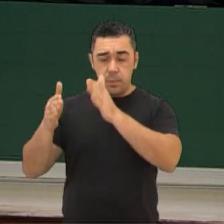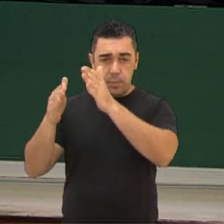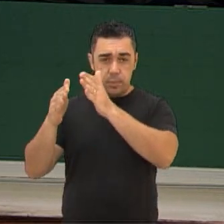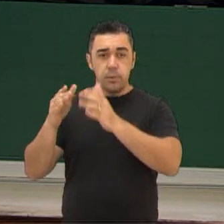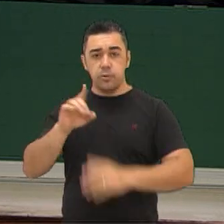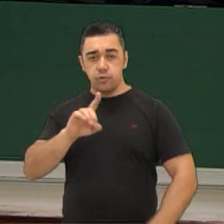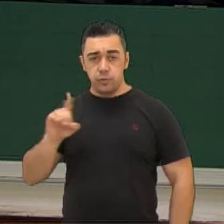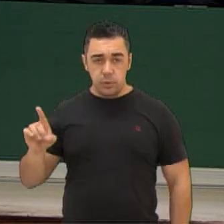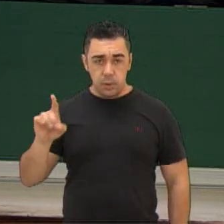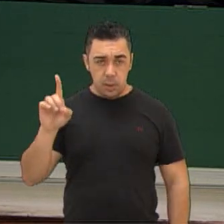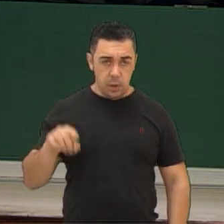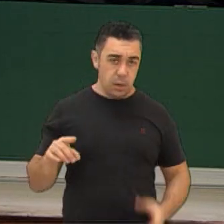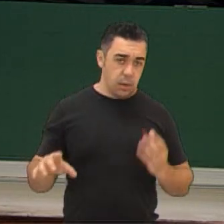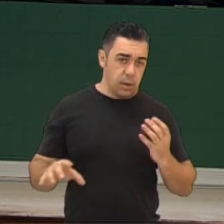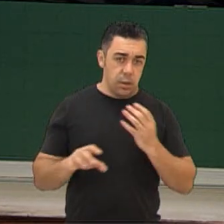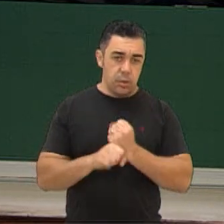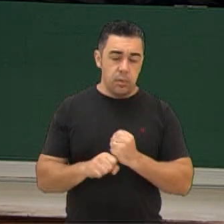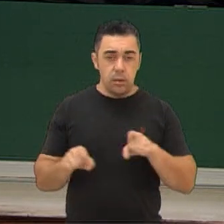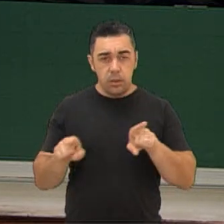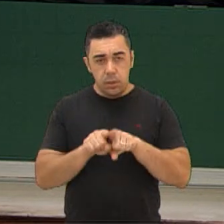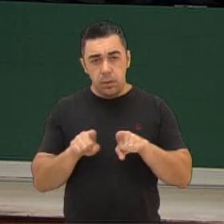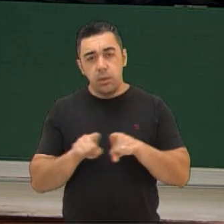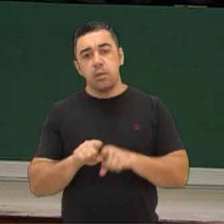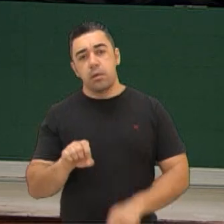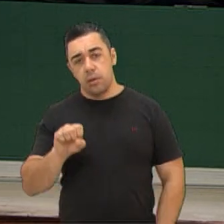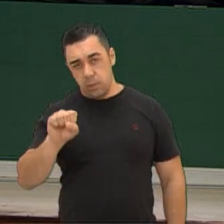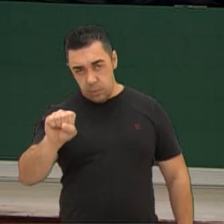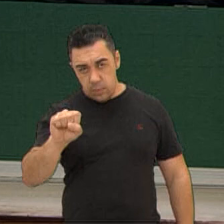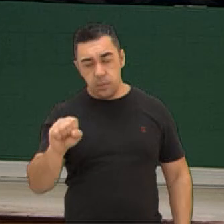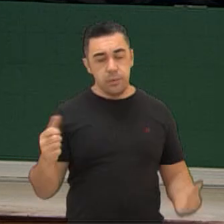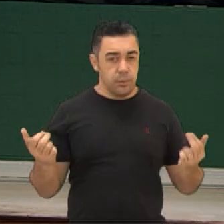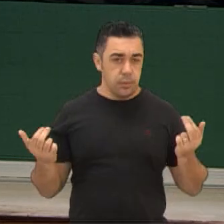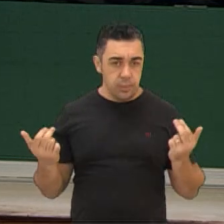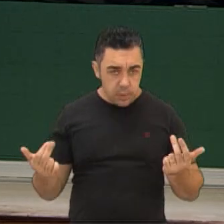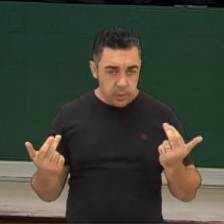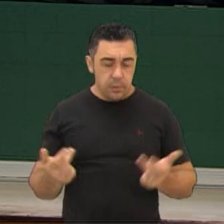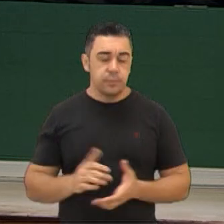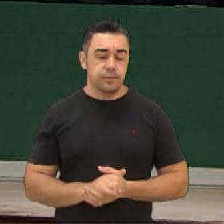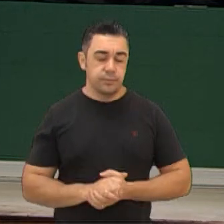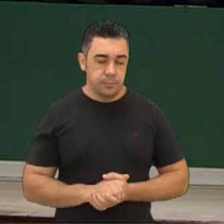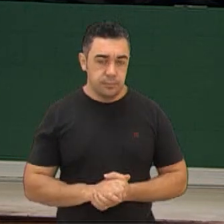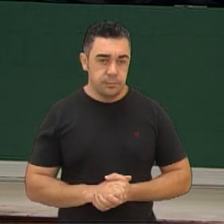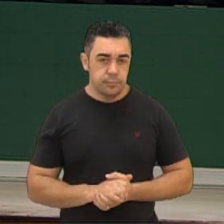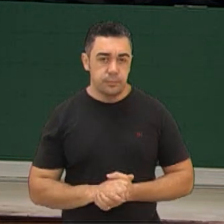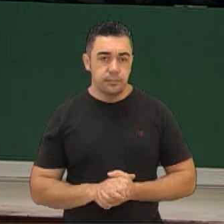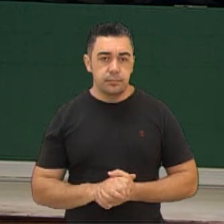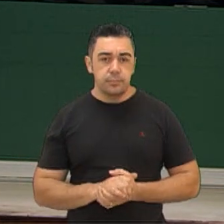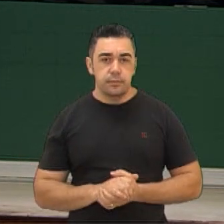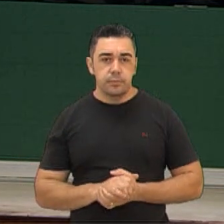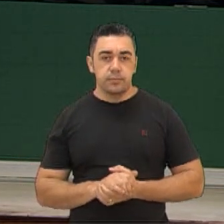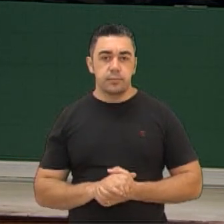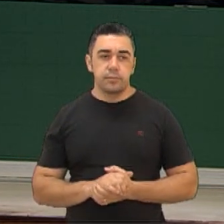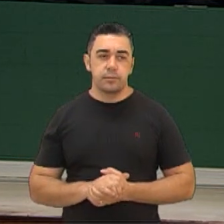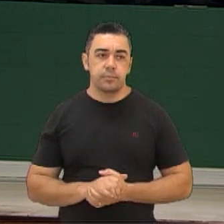que é o segundo membro da igualdade, ele também tem o mesmo valor, que é o número 8.